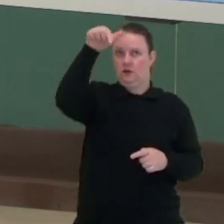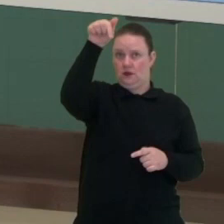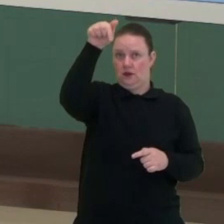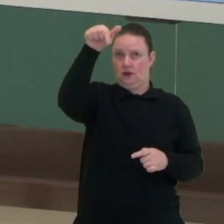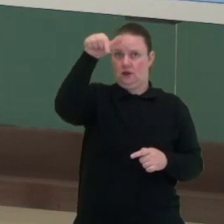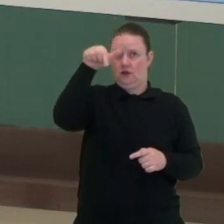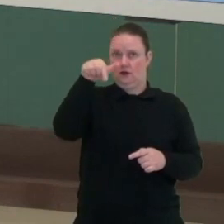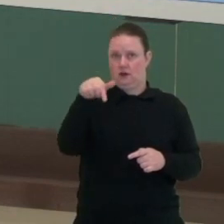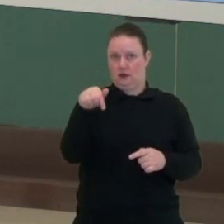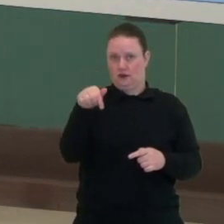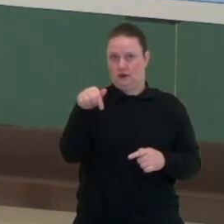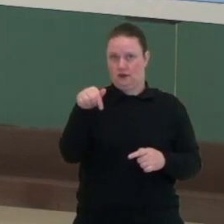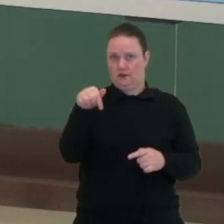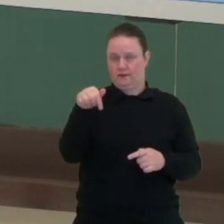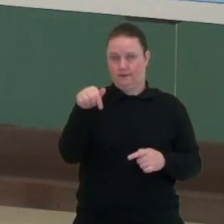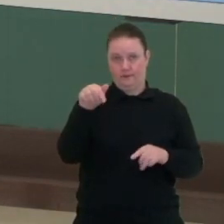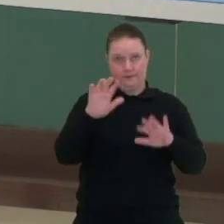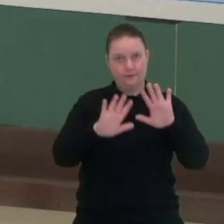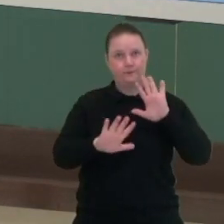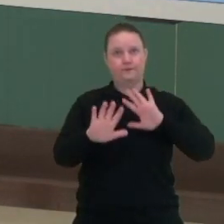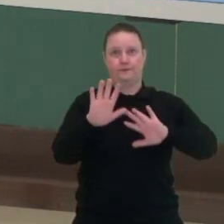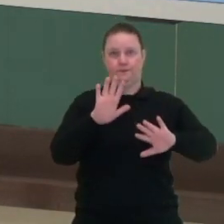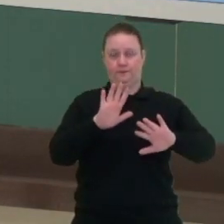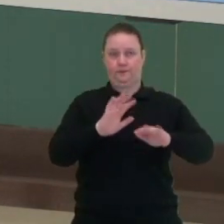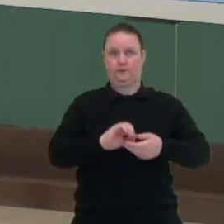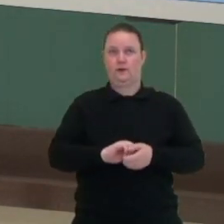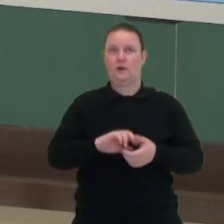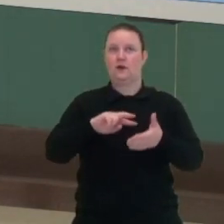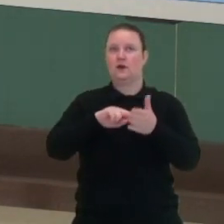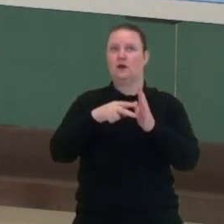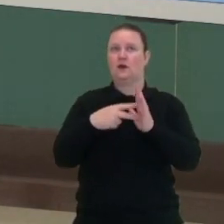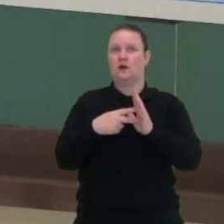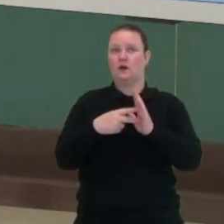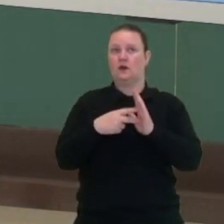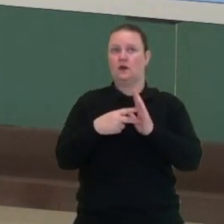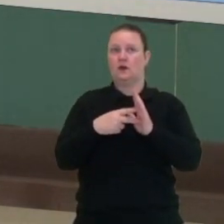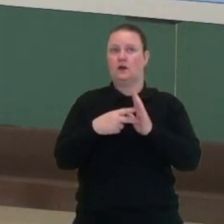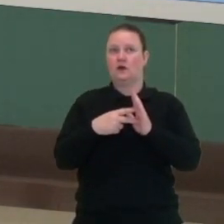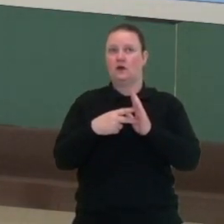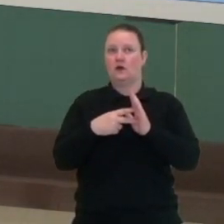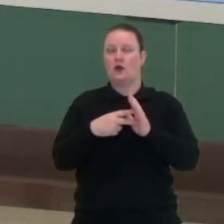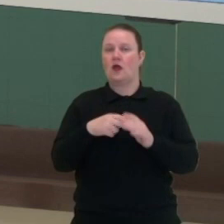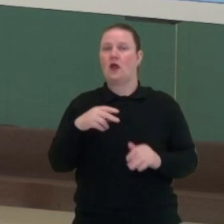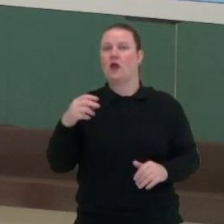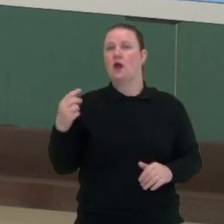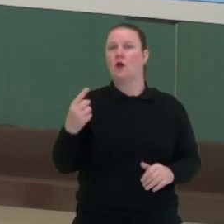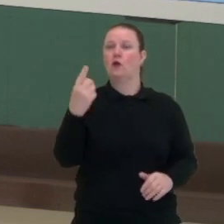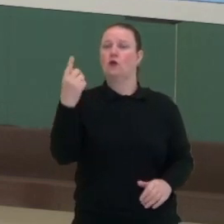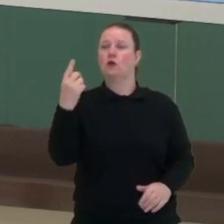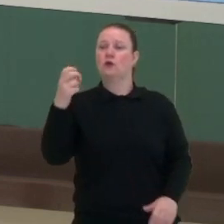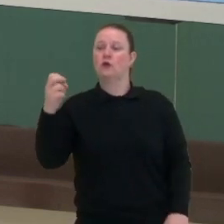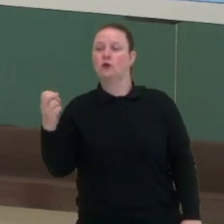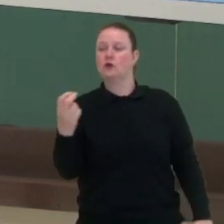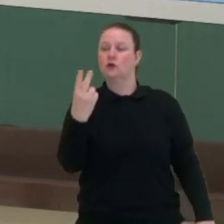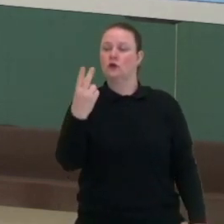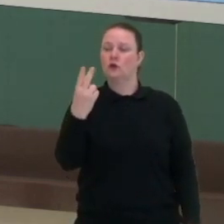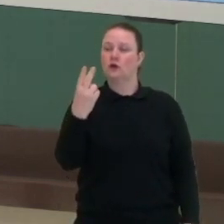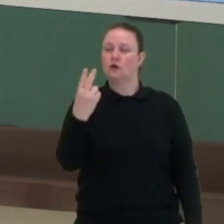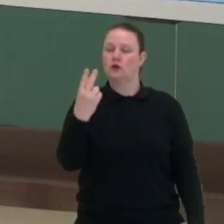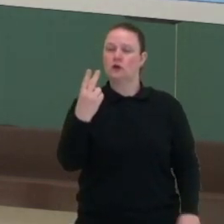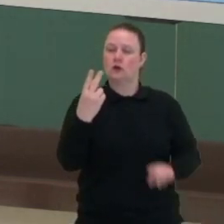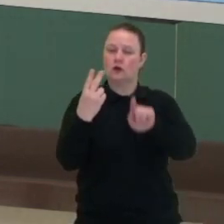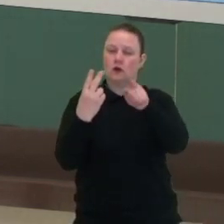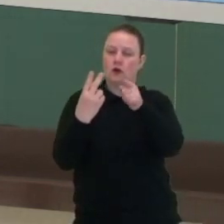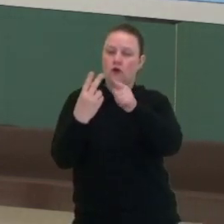aliás, tá? Então, significa que essas duas casas é o número de casas que eu vou contar para identificar